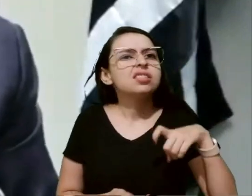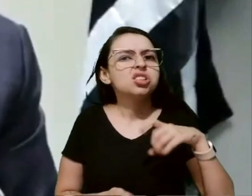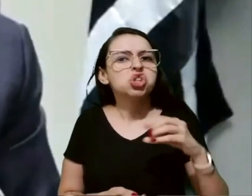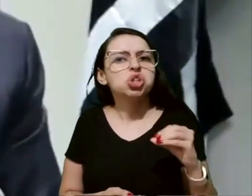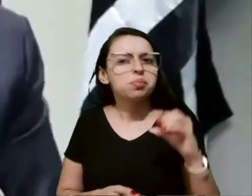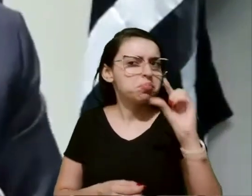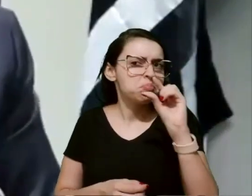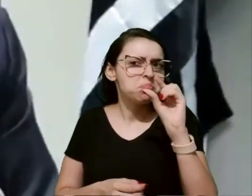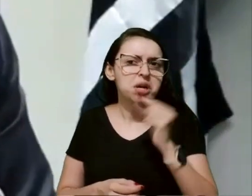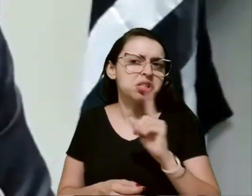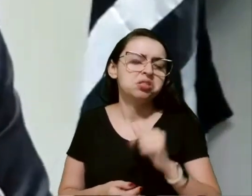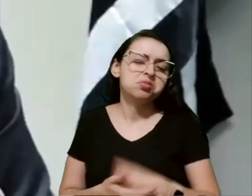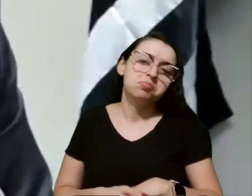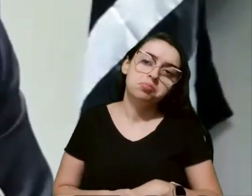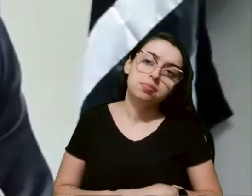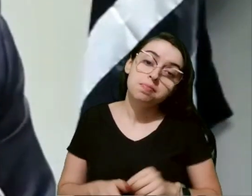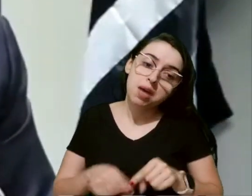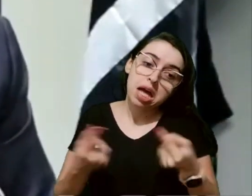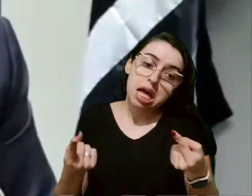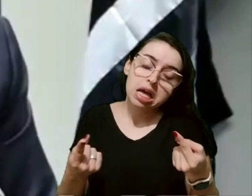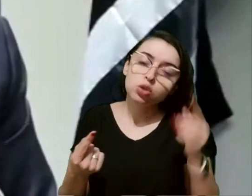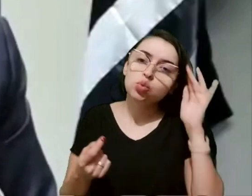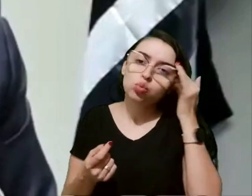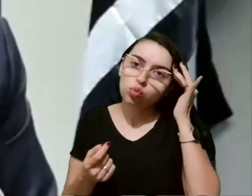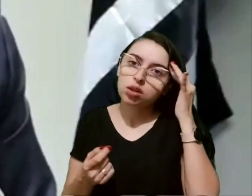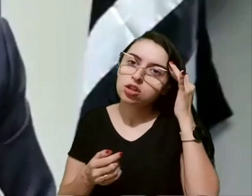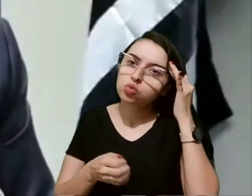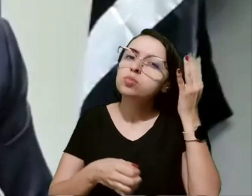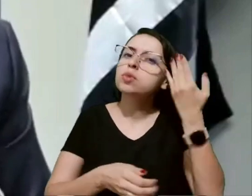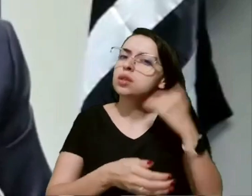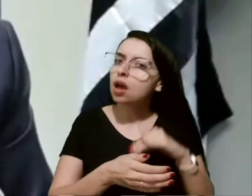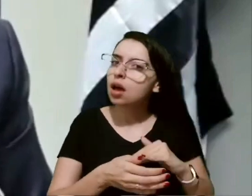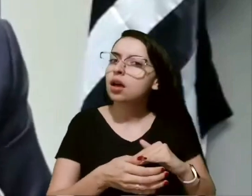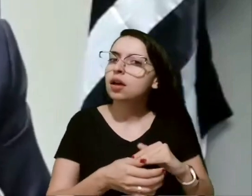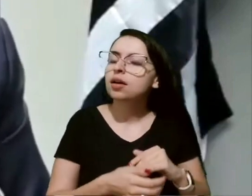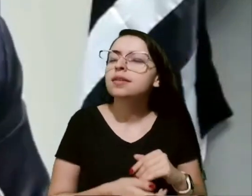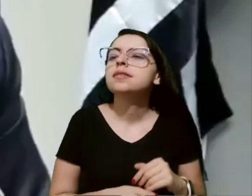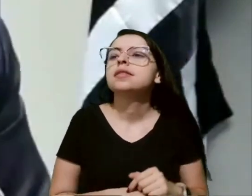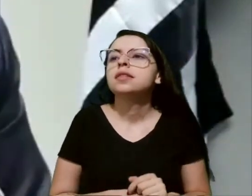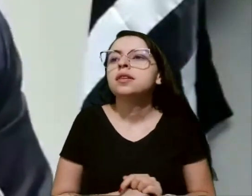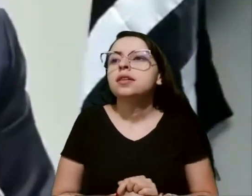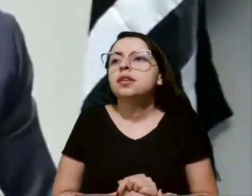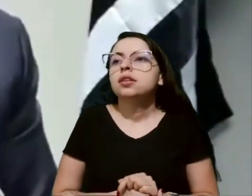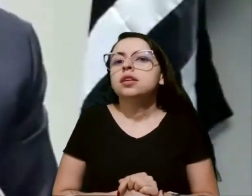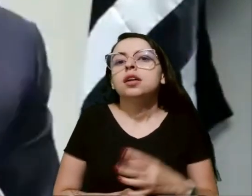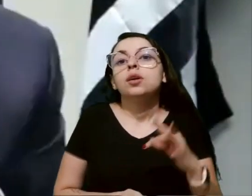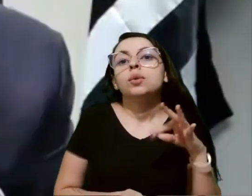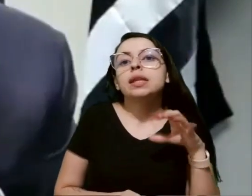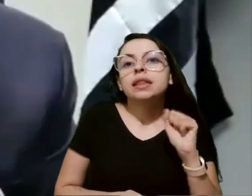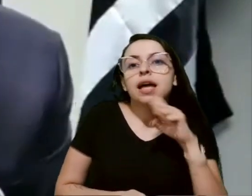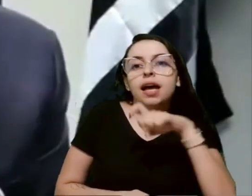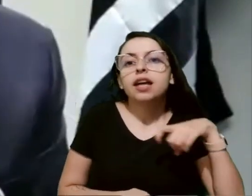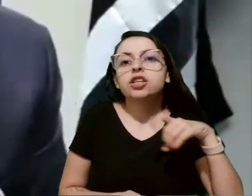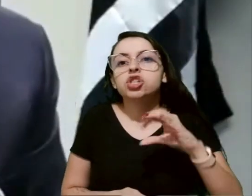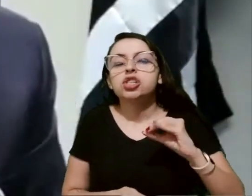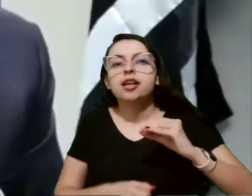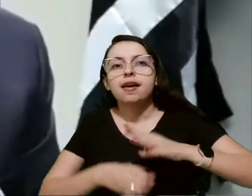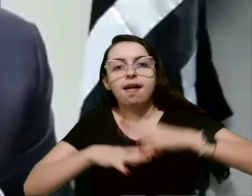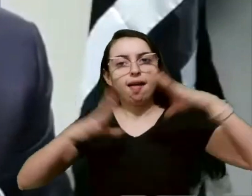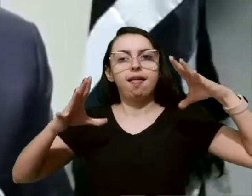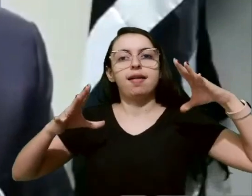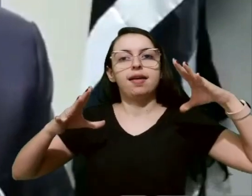tudo bem. A lógica por trás faz todo sentido, a preocupação, porque se você tem uma taxa de reforma muito